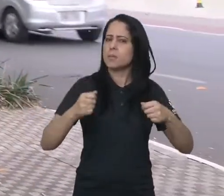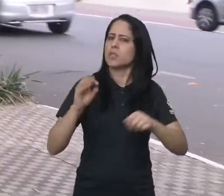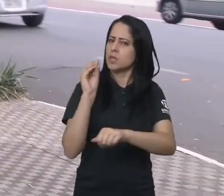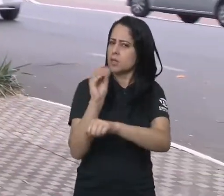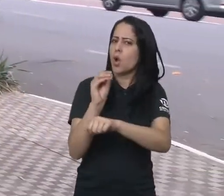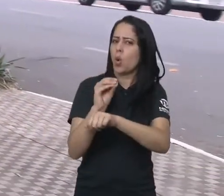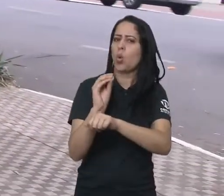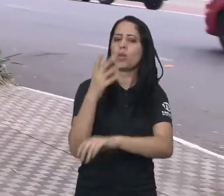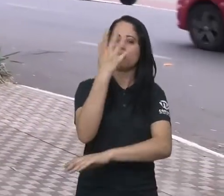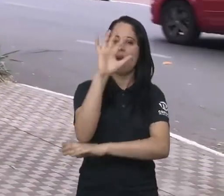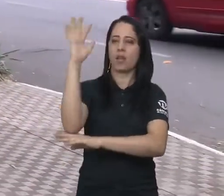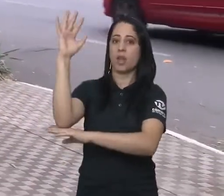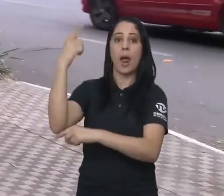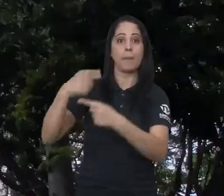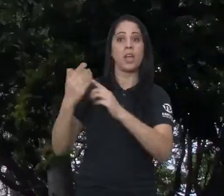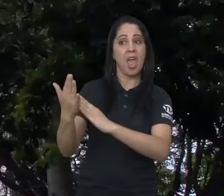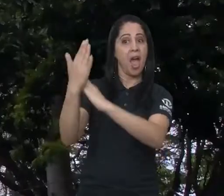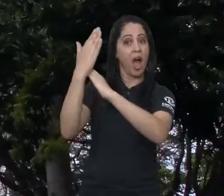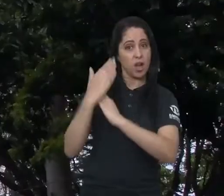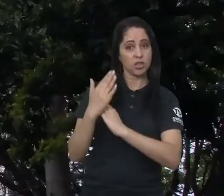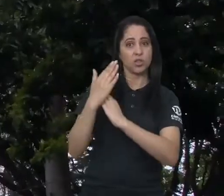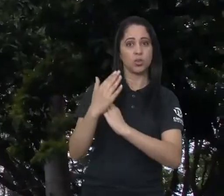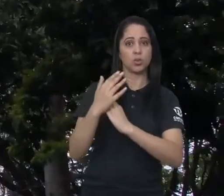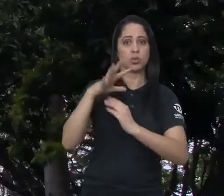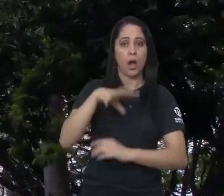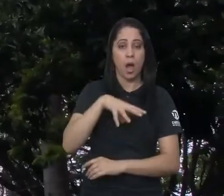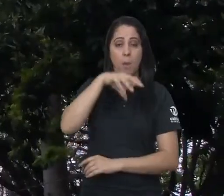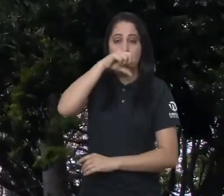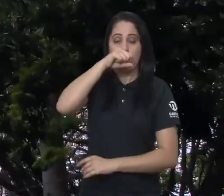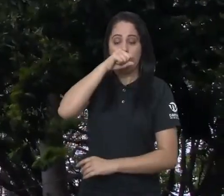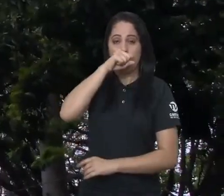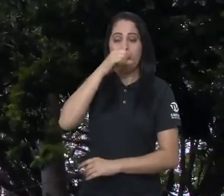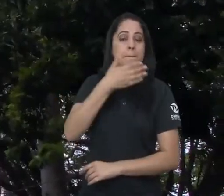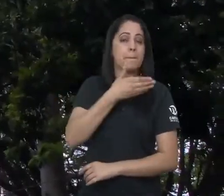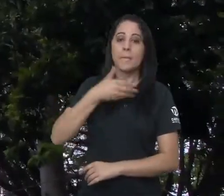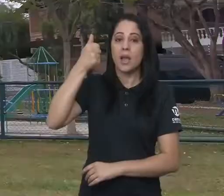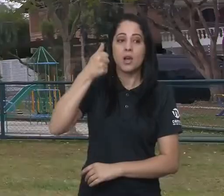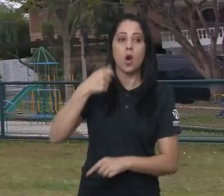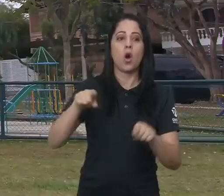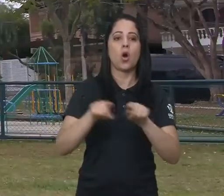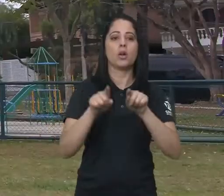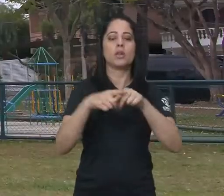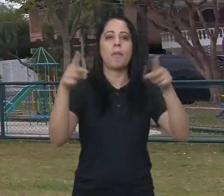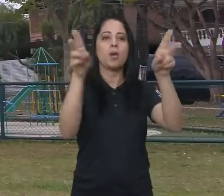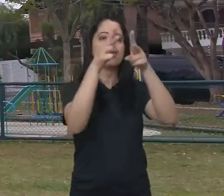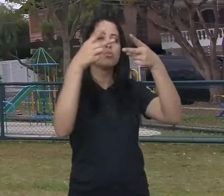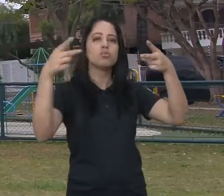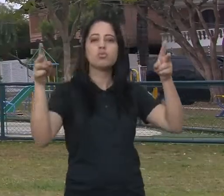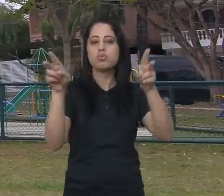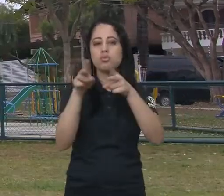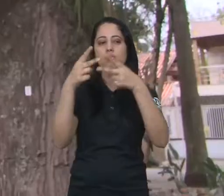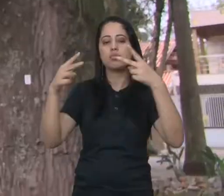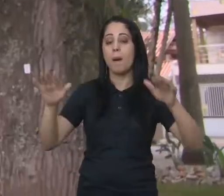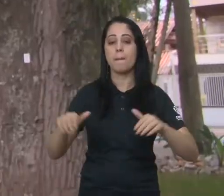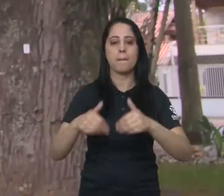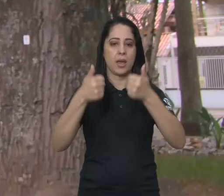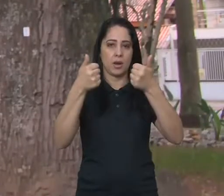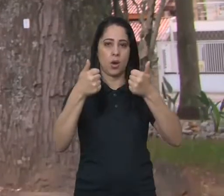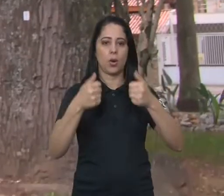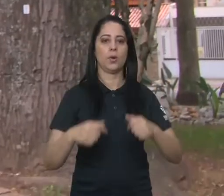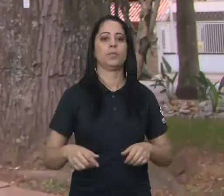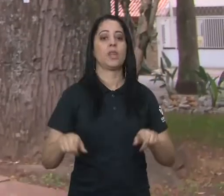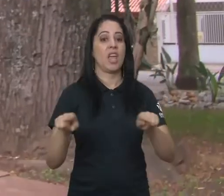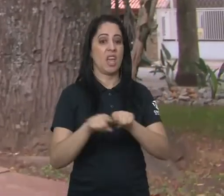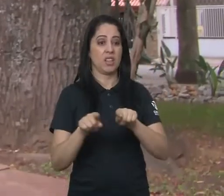espécies arbóreas é fundamental. As árvores ajudam na manutenção da qualidade do ar, no controle das temperaturas e evitam